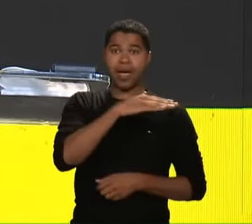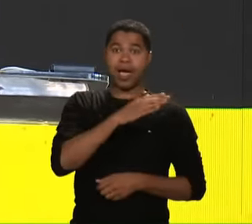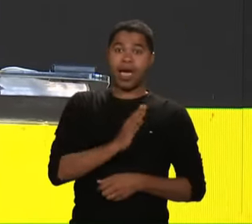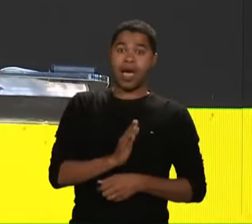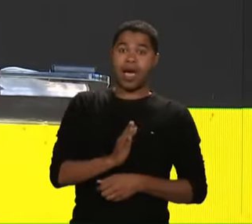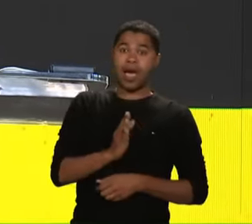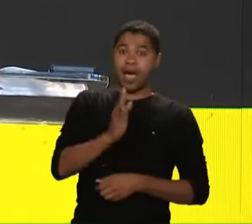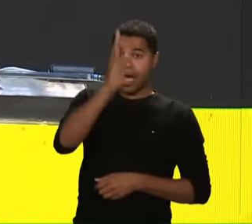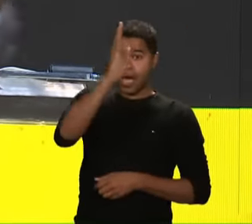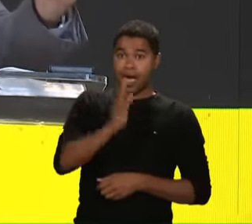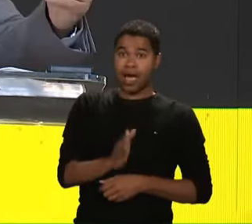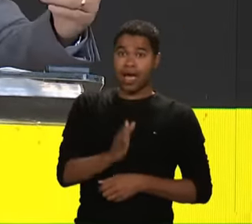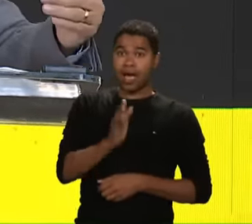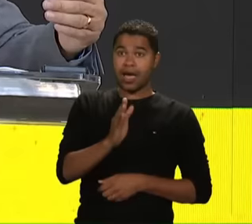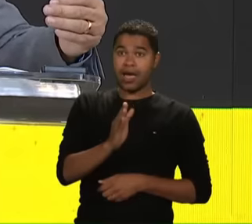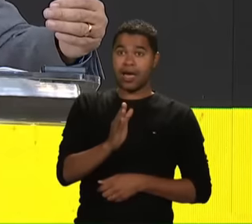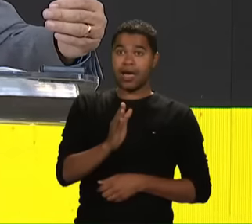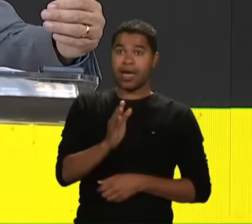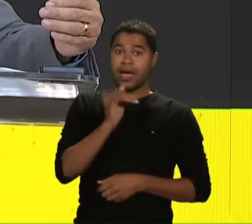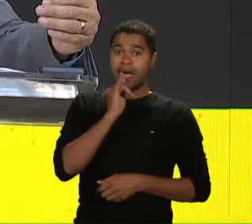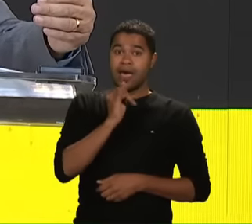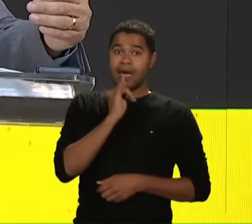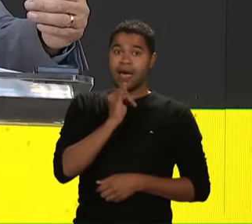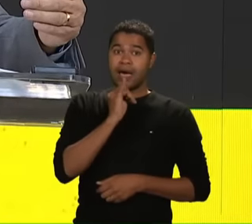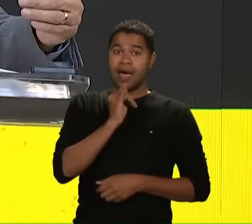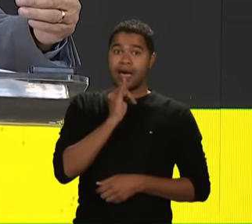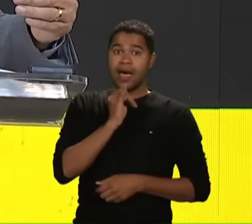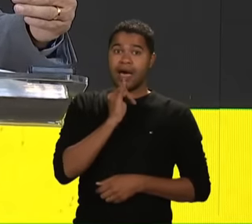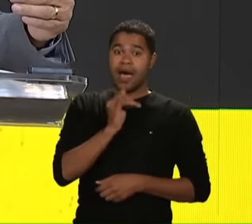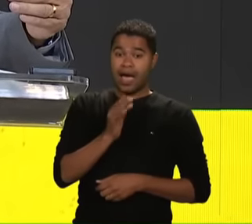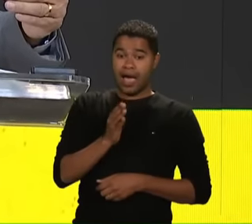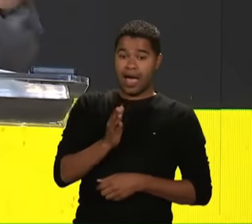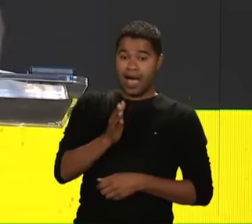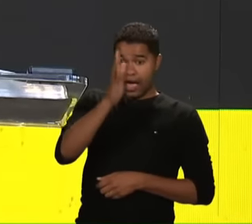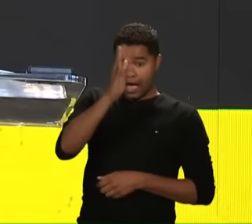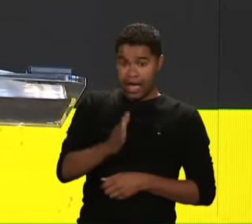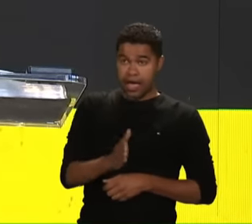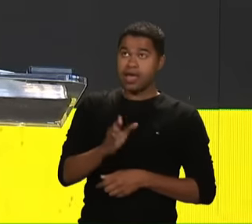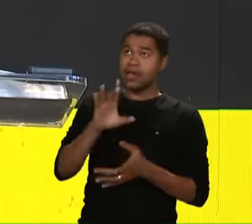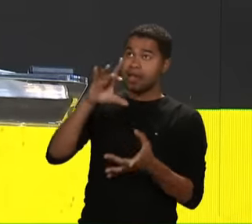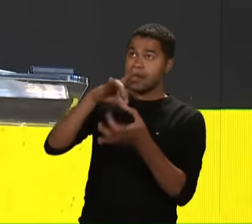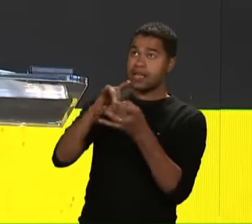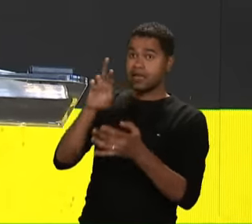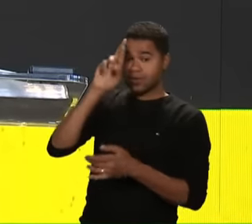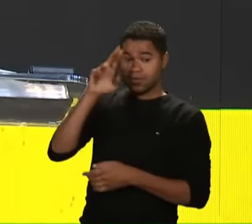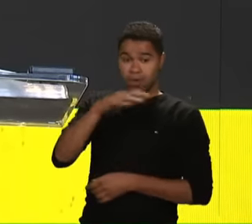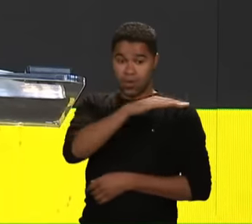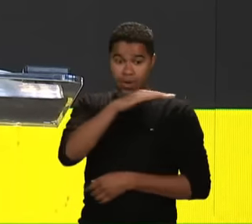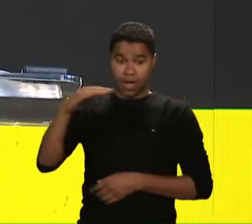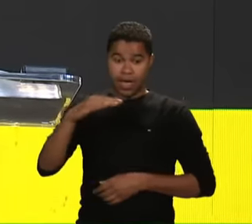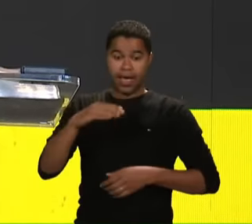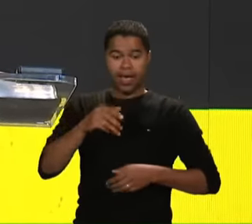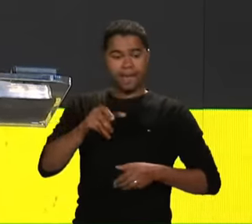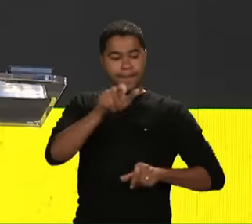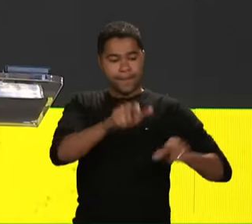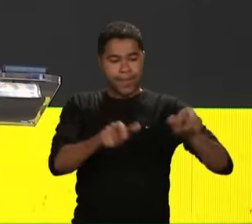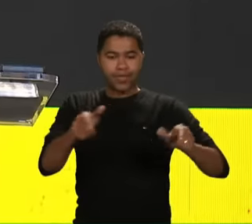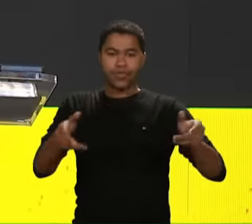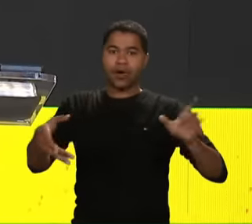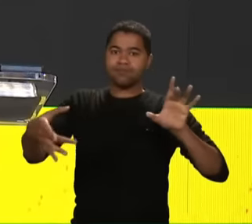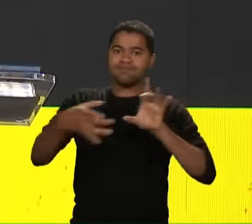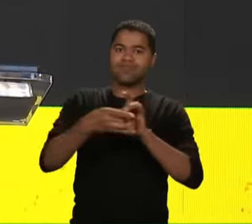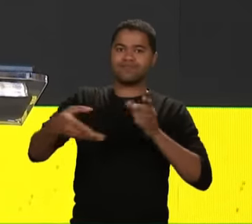liga ao Senhor, a vertical nos liga ao nosso próximo. E aqueles que estão na carne, aqui